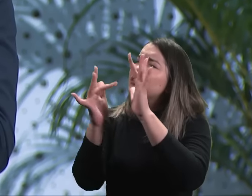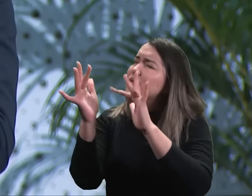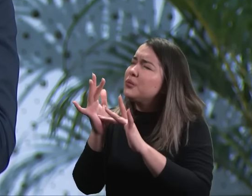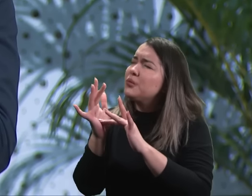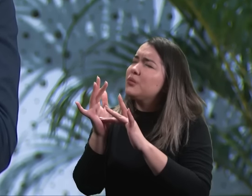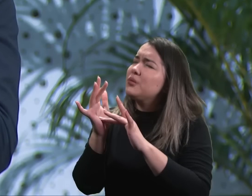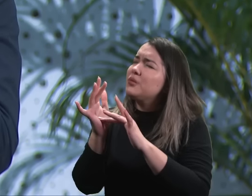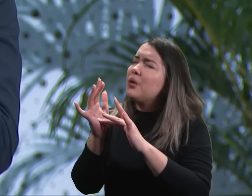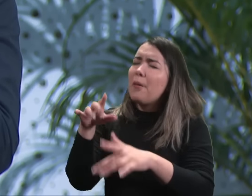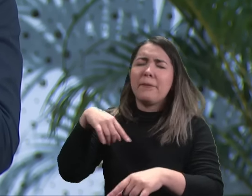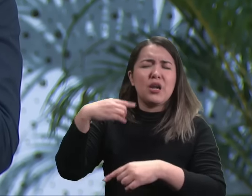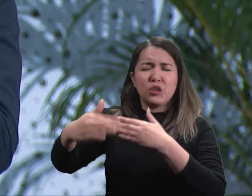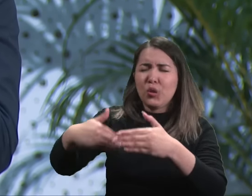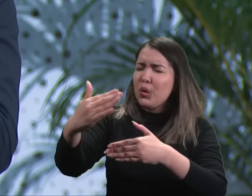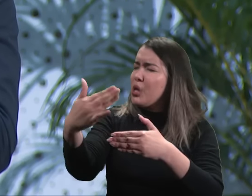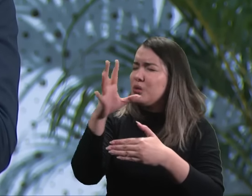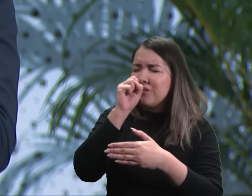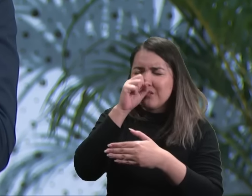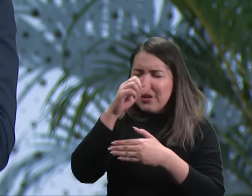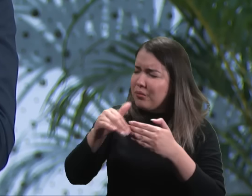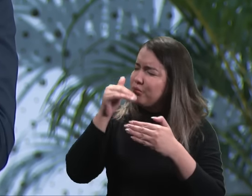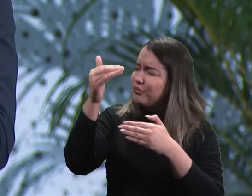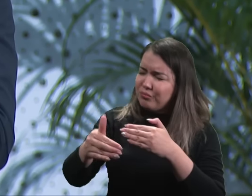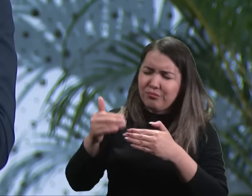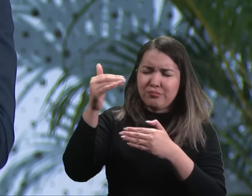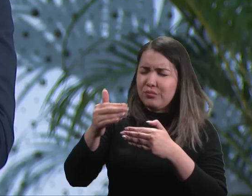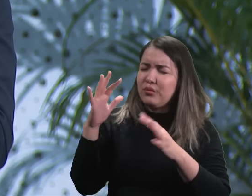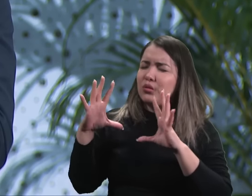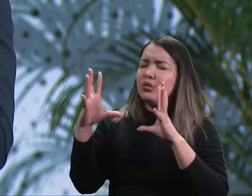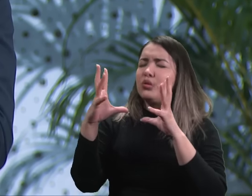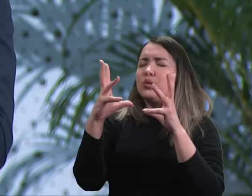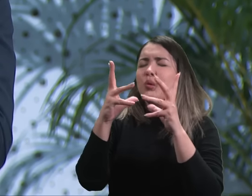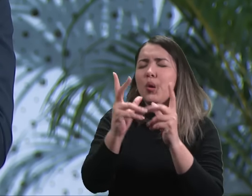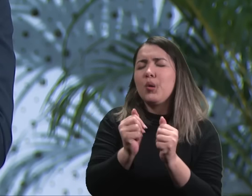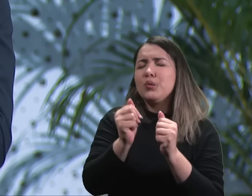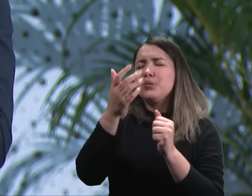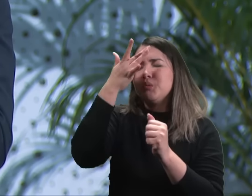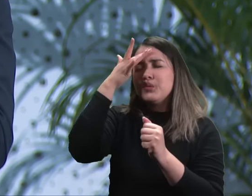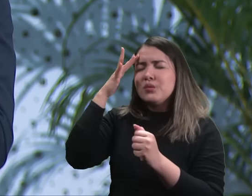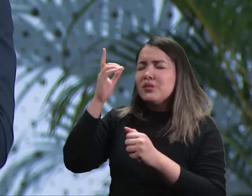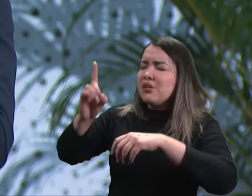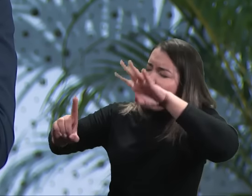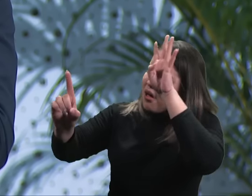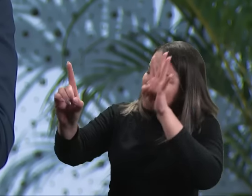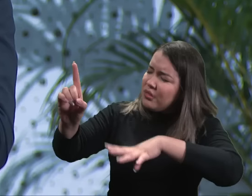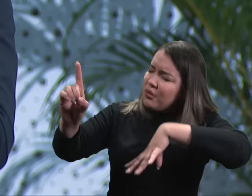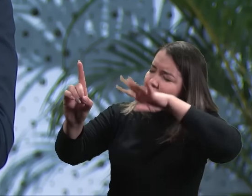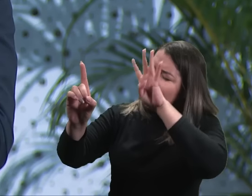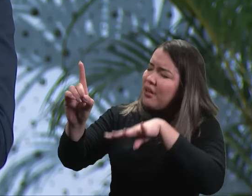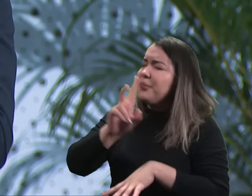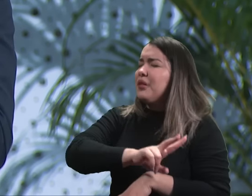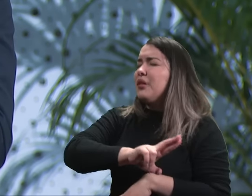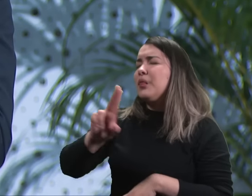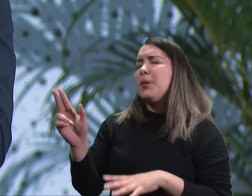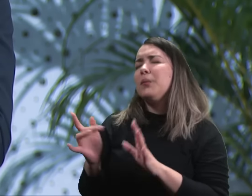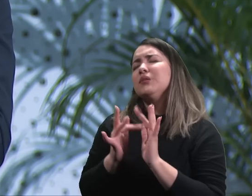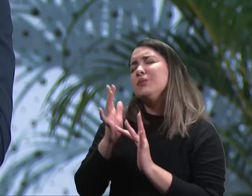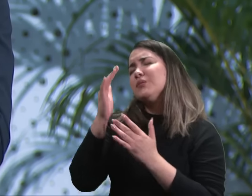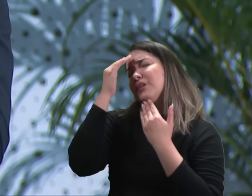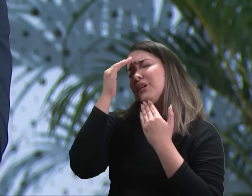sempre Como diz Isaías todos e irão perante o senhor para te adorar Em nome de Jesus